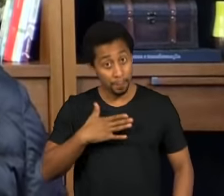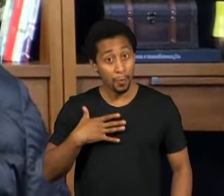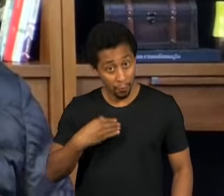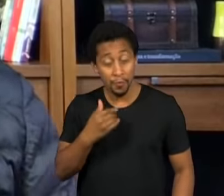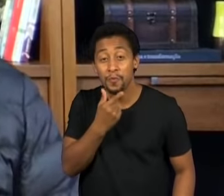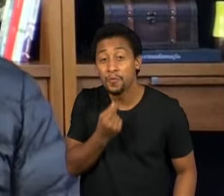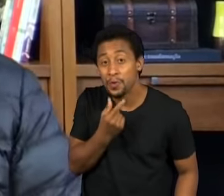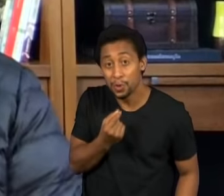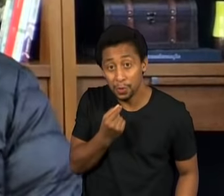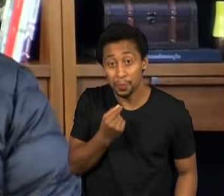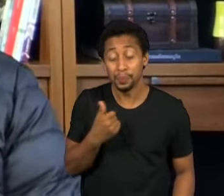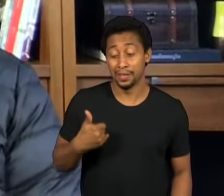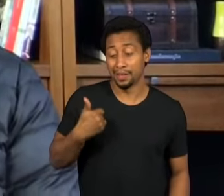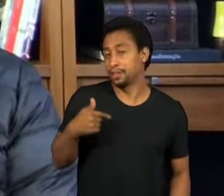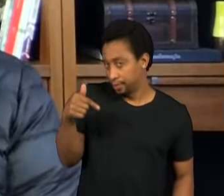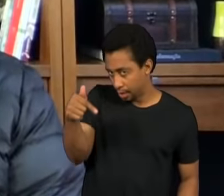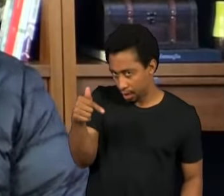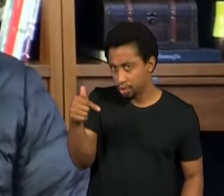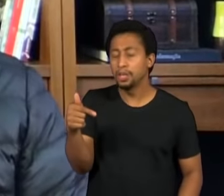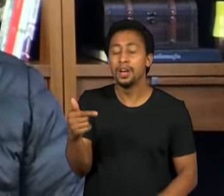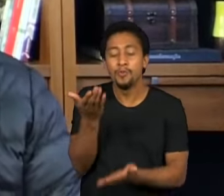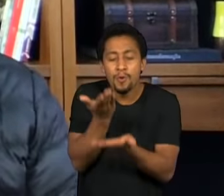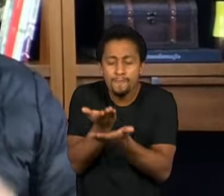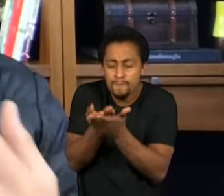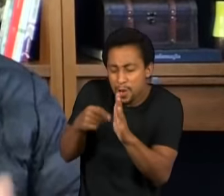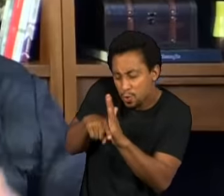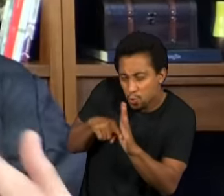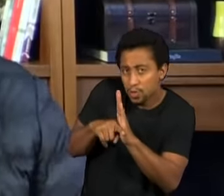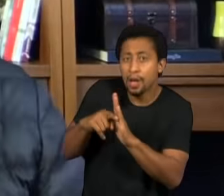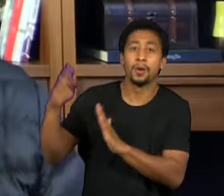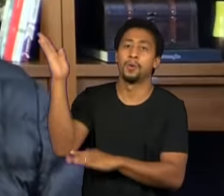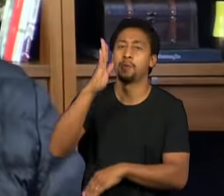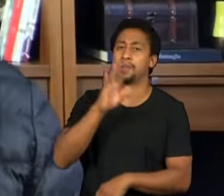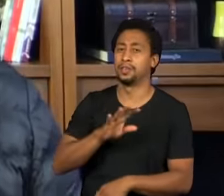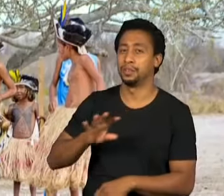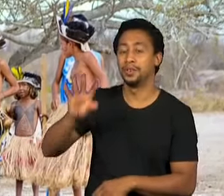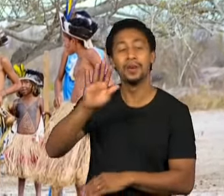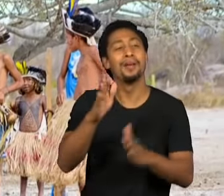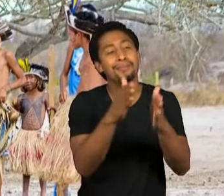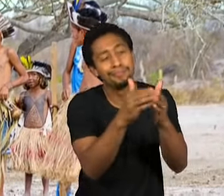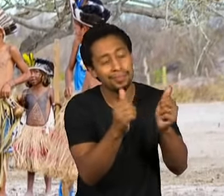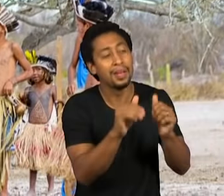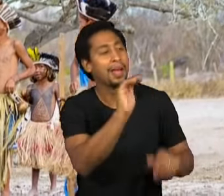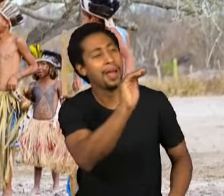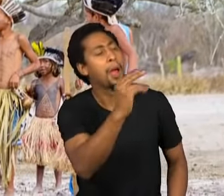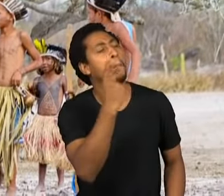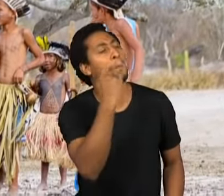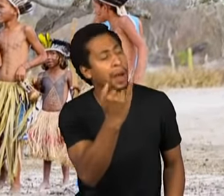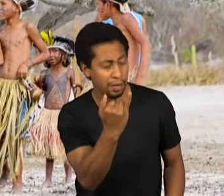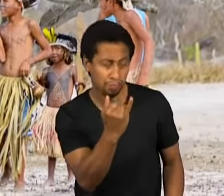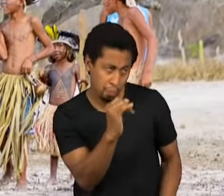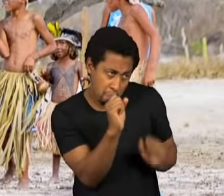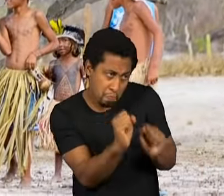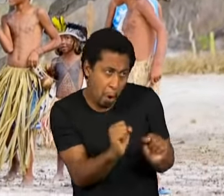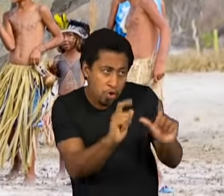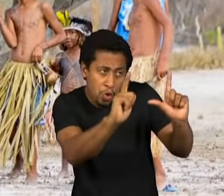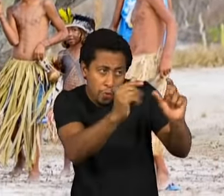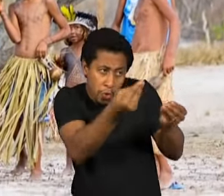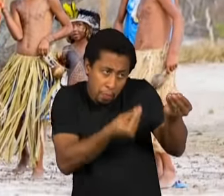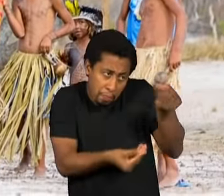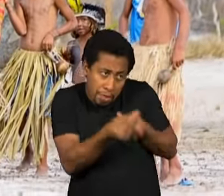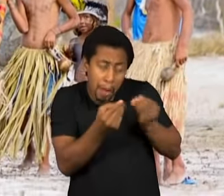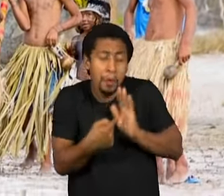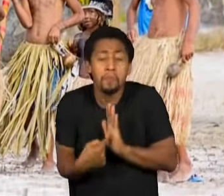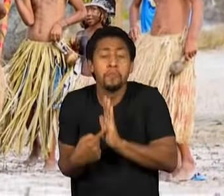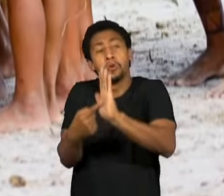Brasil, perguntou para mim, pai, você pode me ceder algumas fotografias para que eu possa falar lá na minha sala de aula, expor